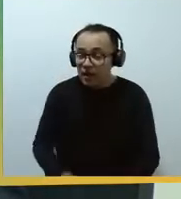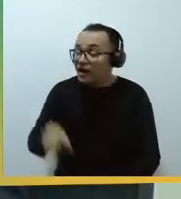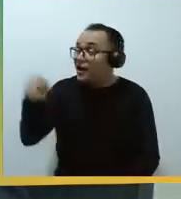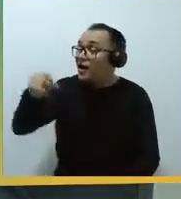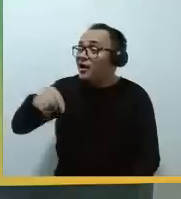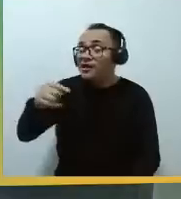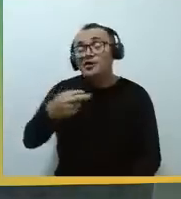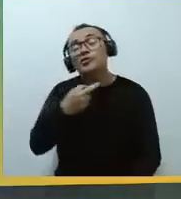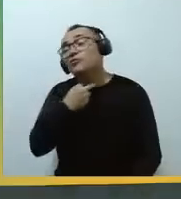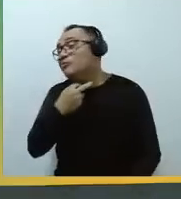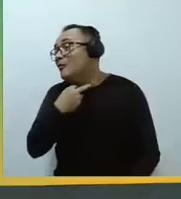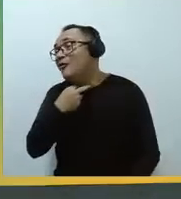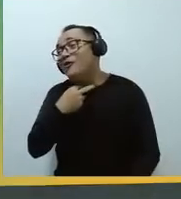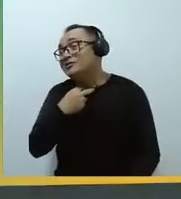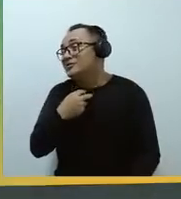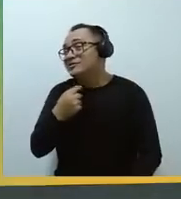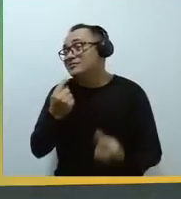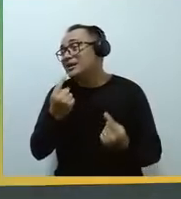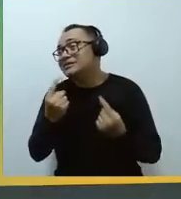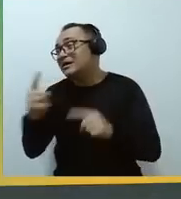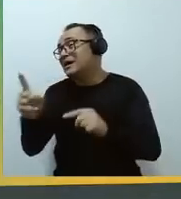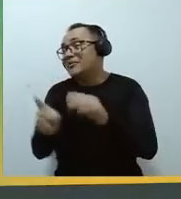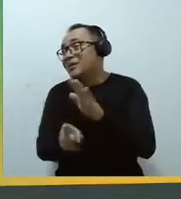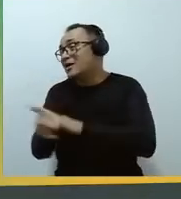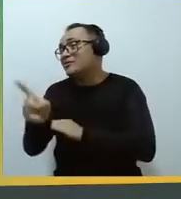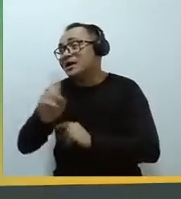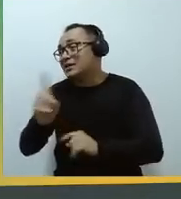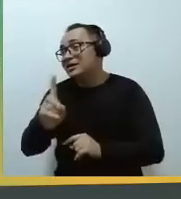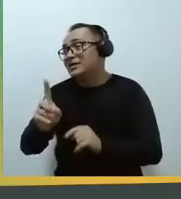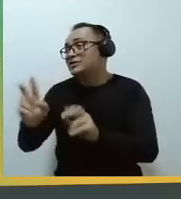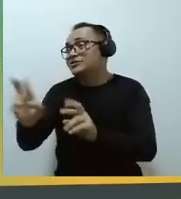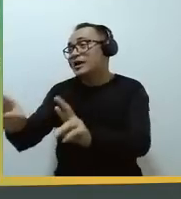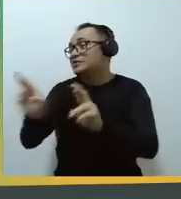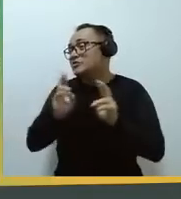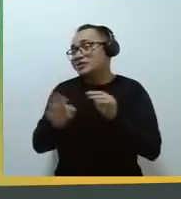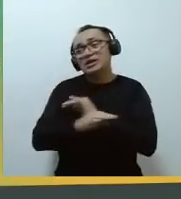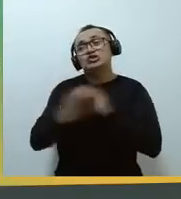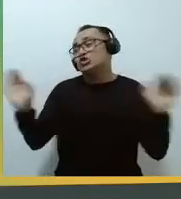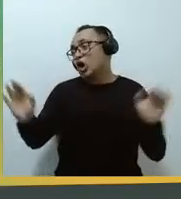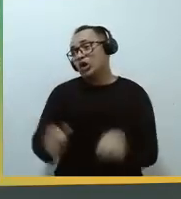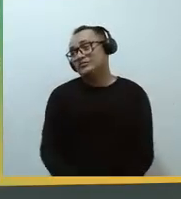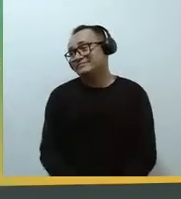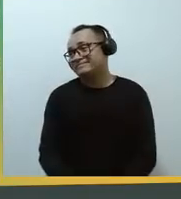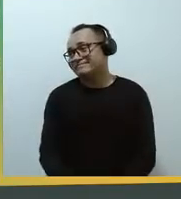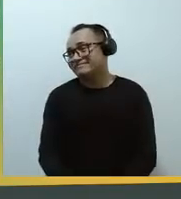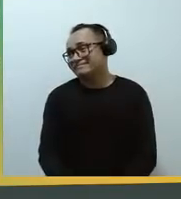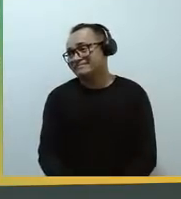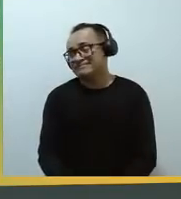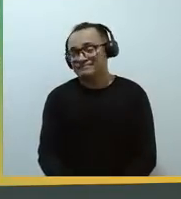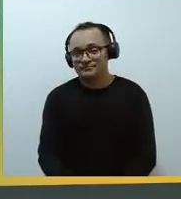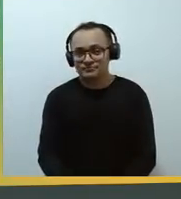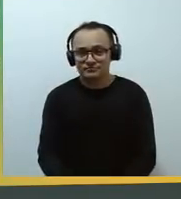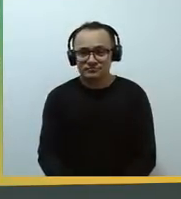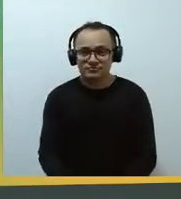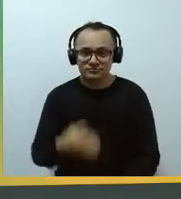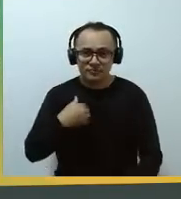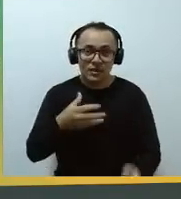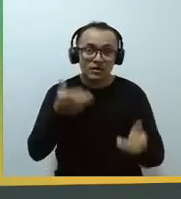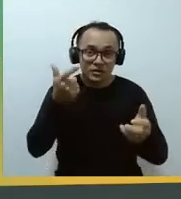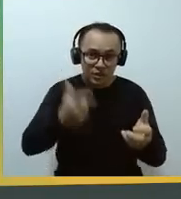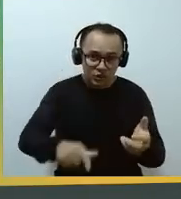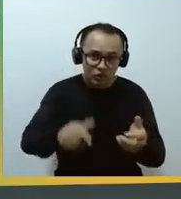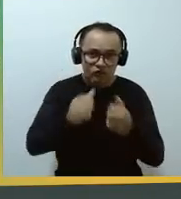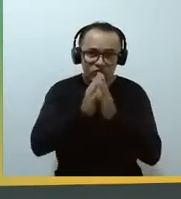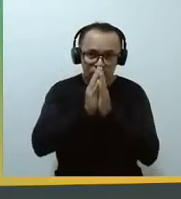não está acusando ninguém, o senhor aqui é só depoente. É. O senhor responde os questionamentos. Eu gostaria que esse assunto, acho